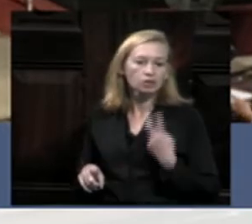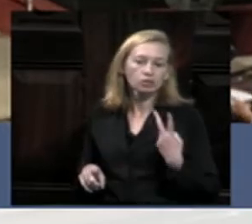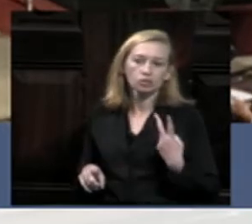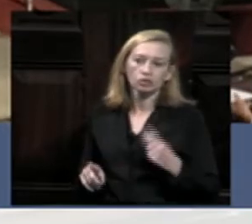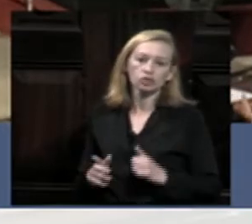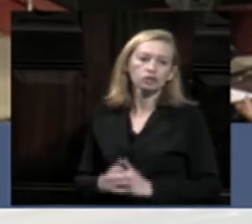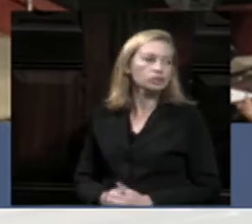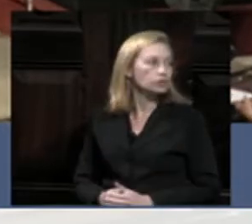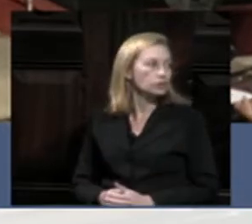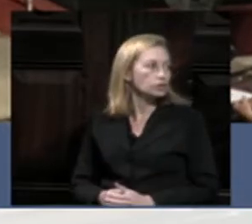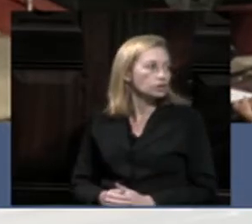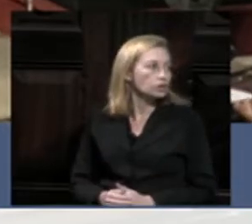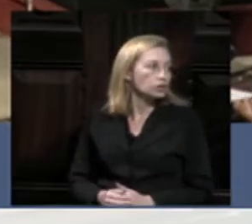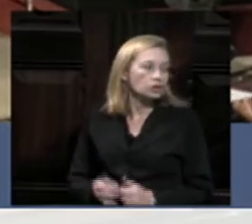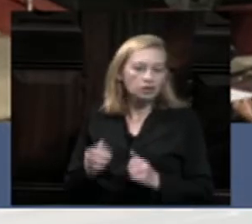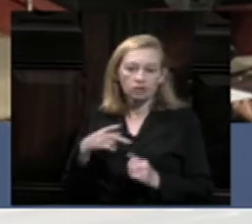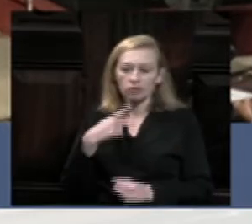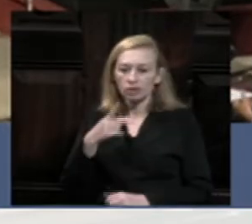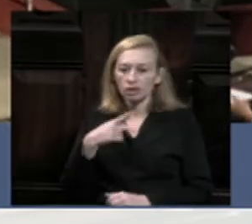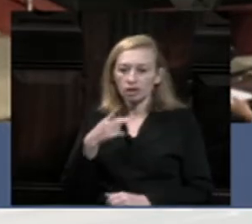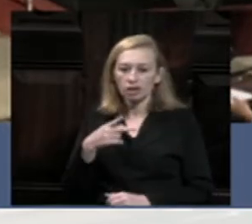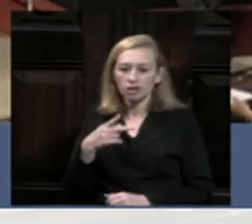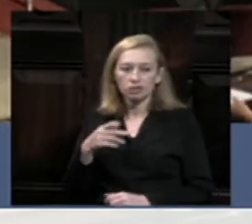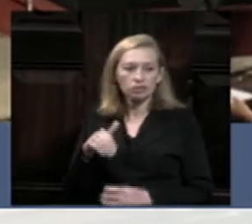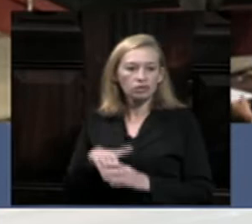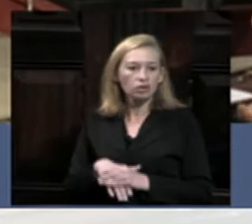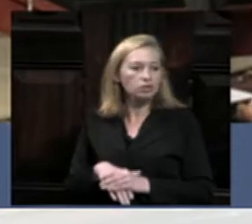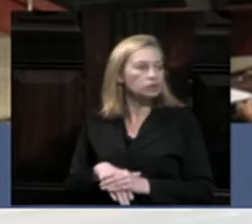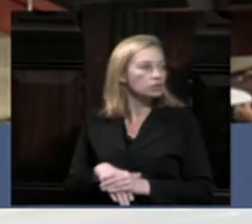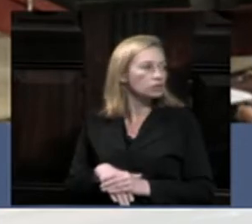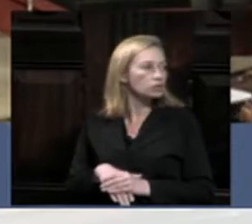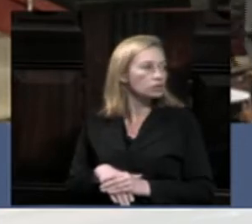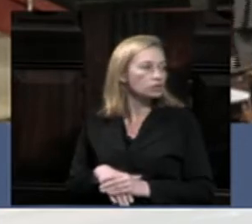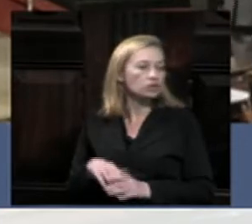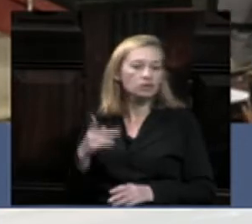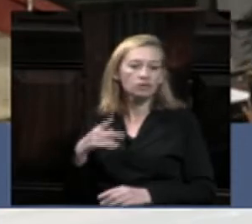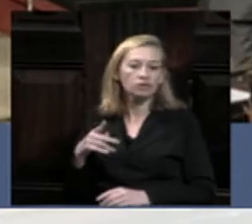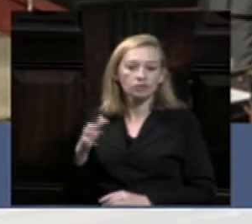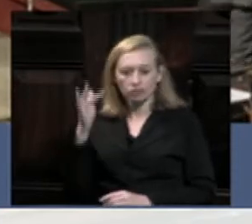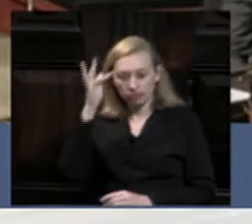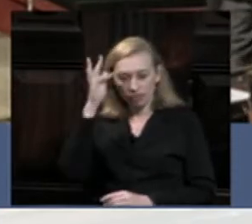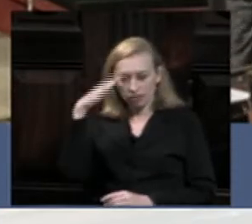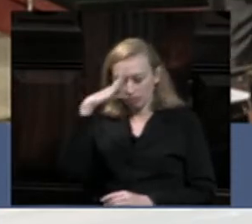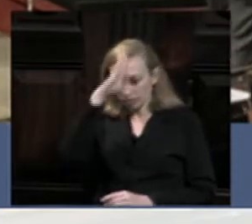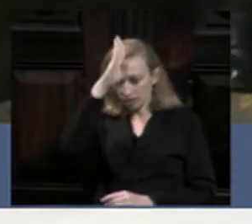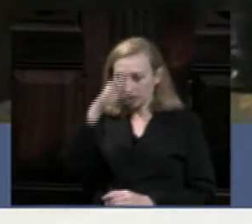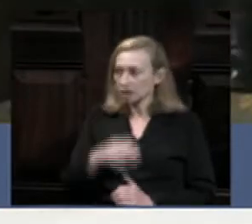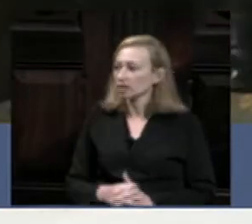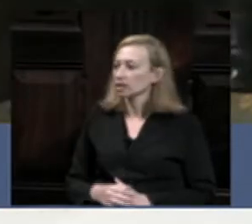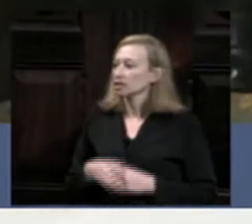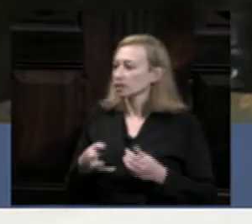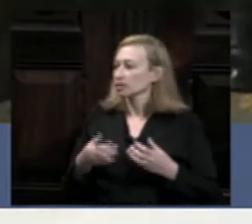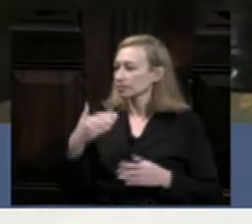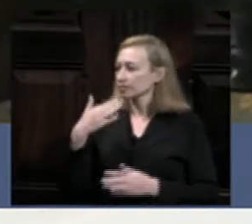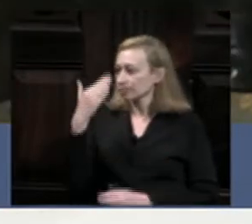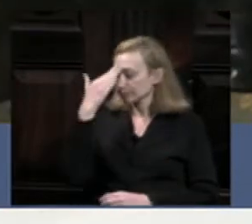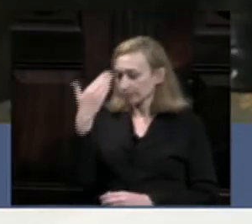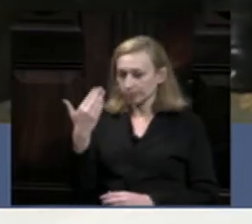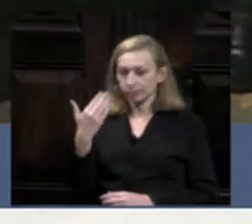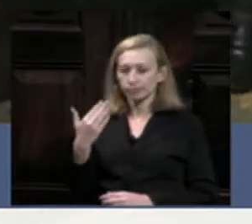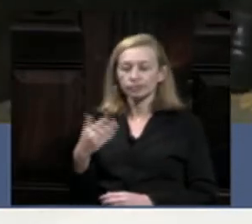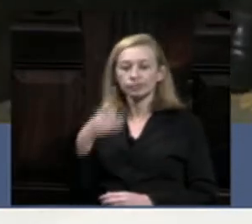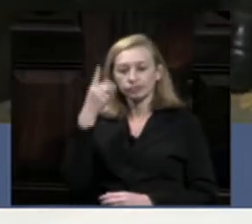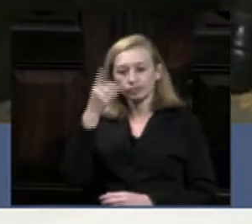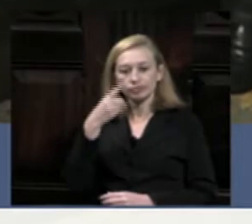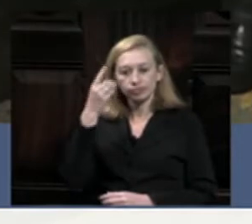Nogueira. Para a declaração de voto, o nobre deputado Flávio Bolsonaro. Agradecendo ao deputado Eliomar Coelho por retirar a verificação